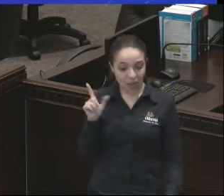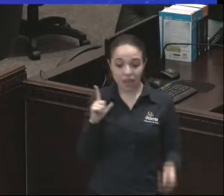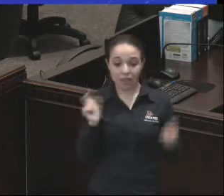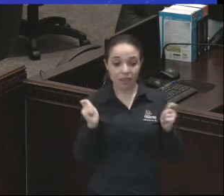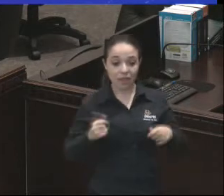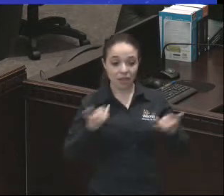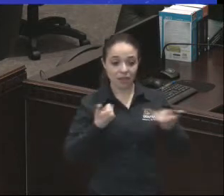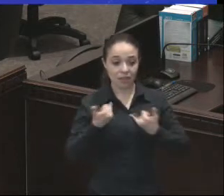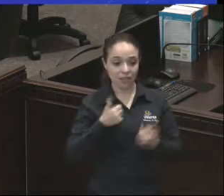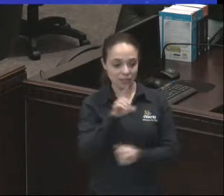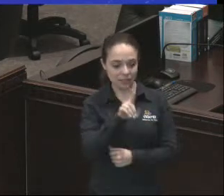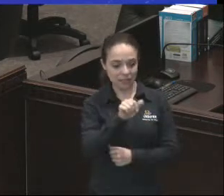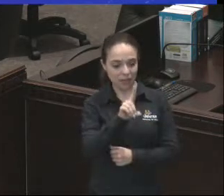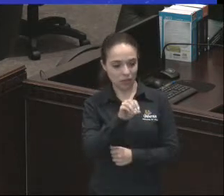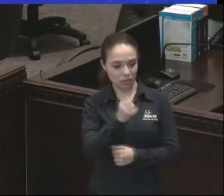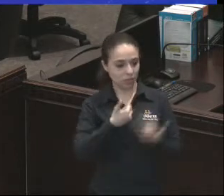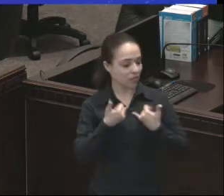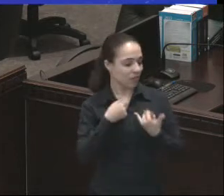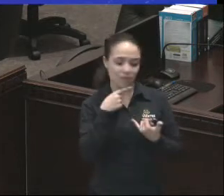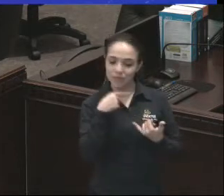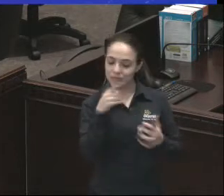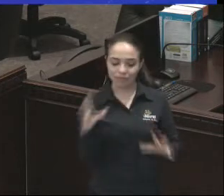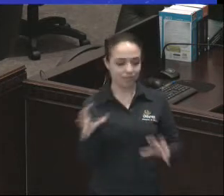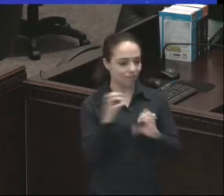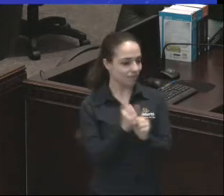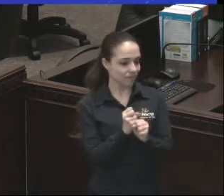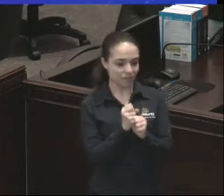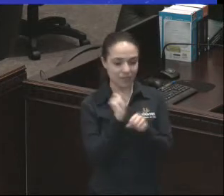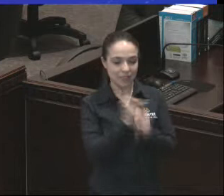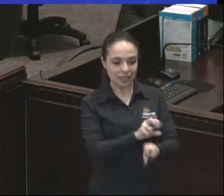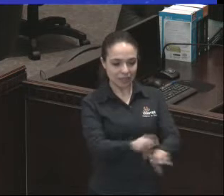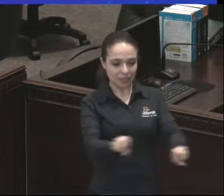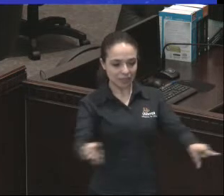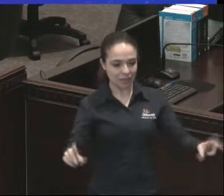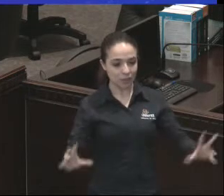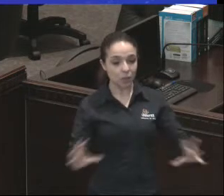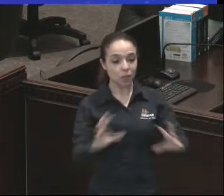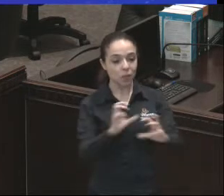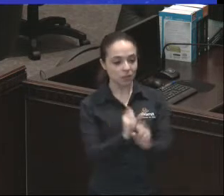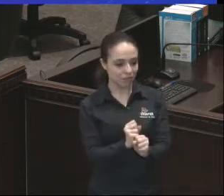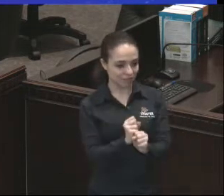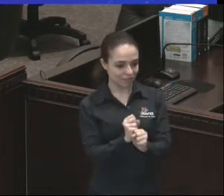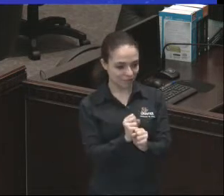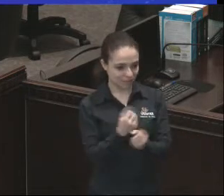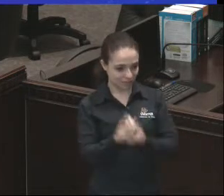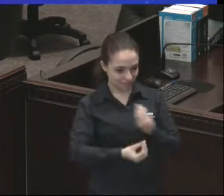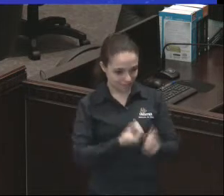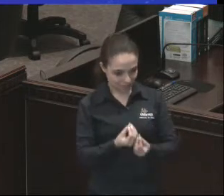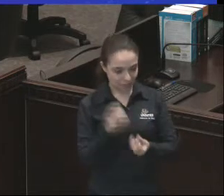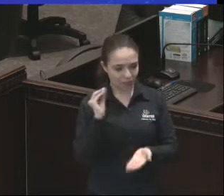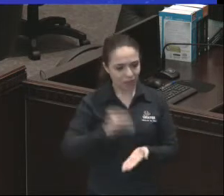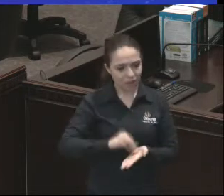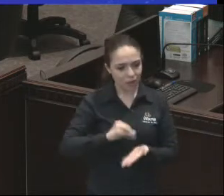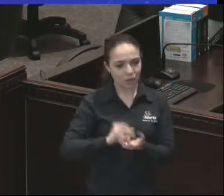que a gente tem são insuficientes para quantificar o perfil de contaminação preciso. A falta de